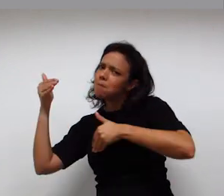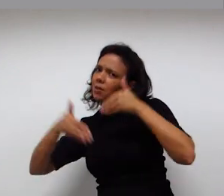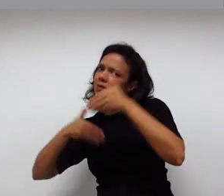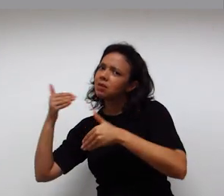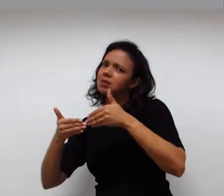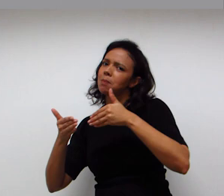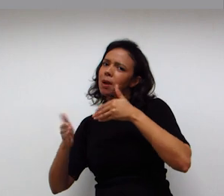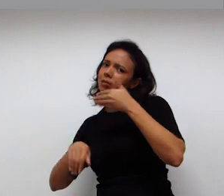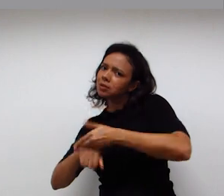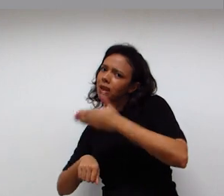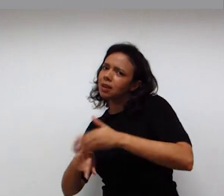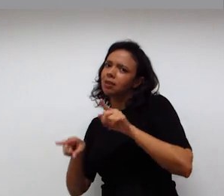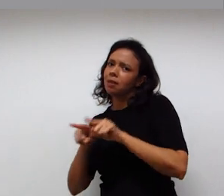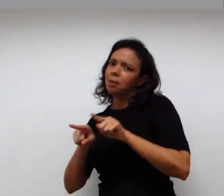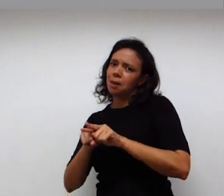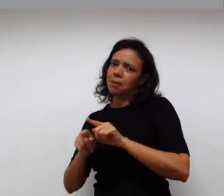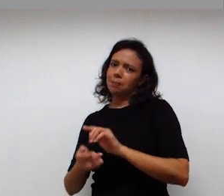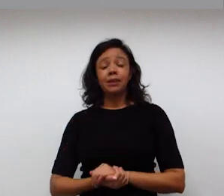também.